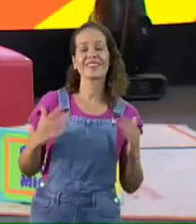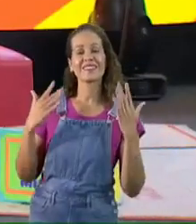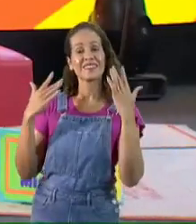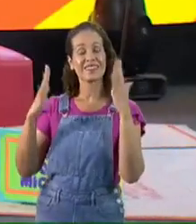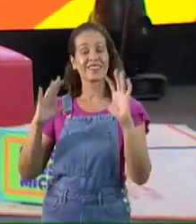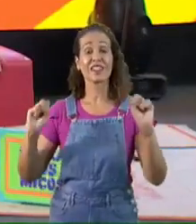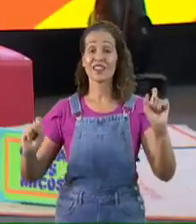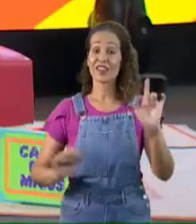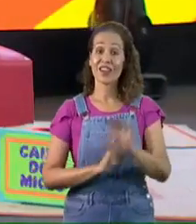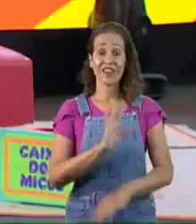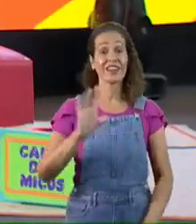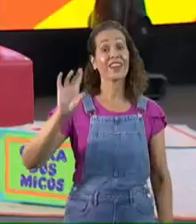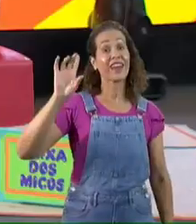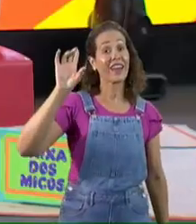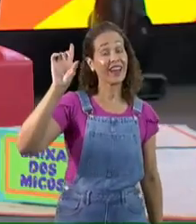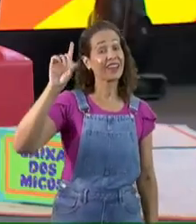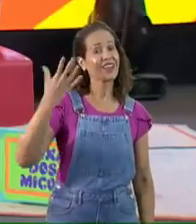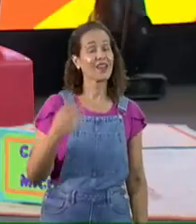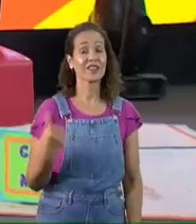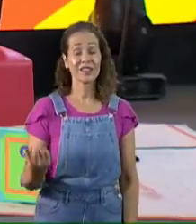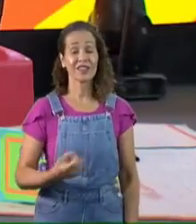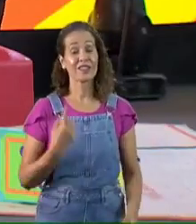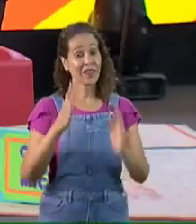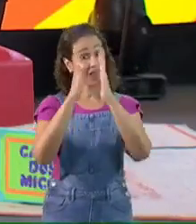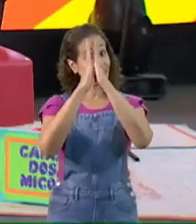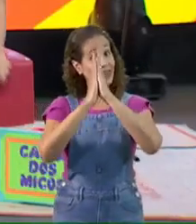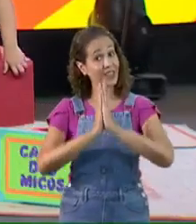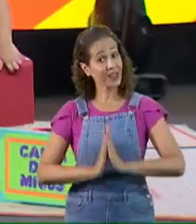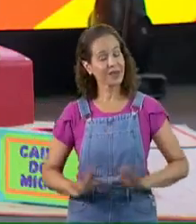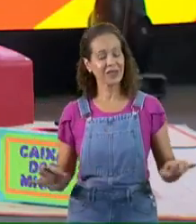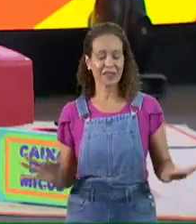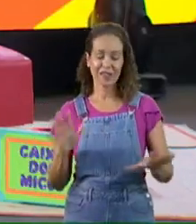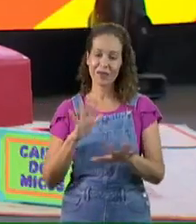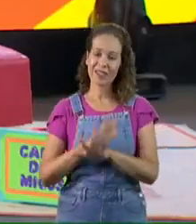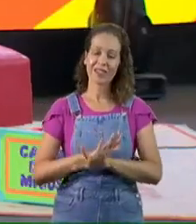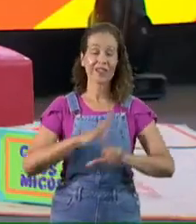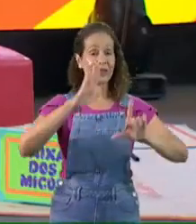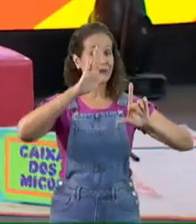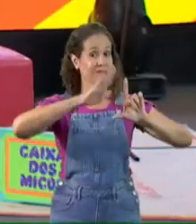Glória a Deus, e nesse ritmo aqui de adoração, nós estamos encerrando o